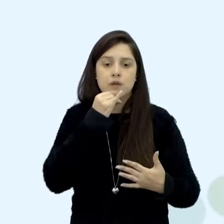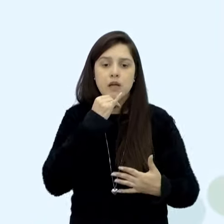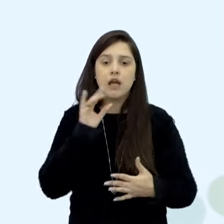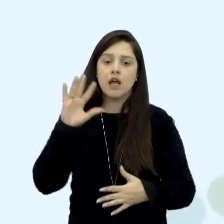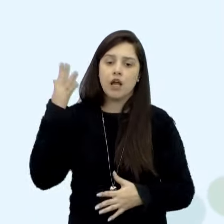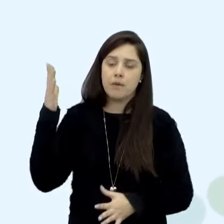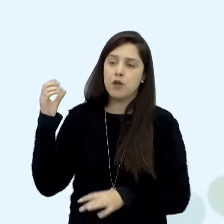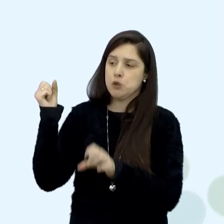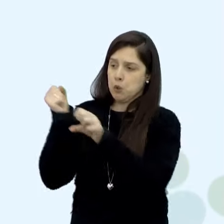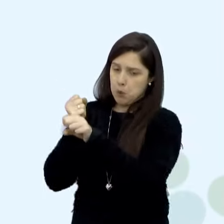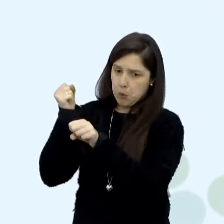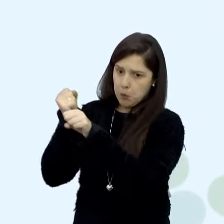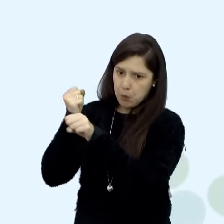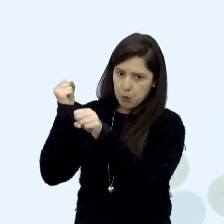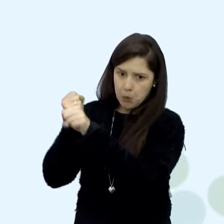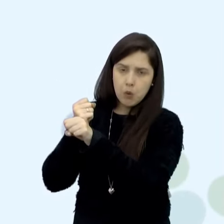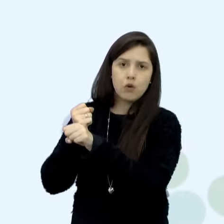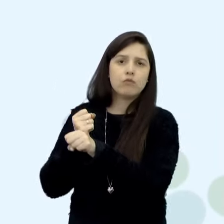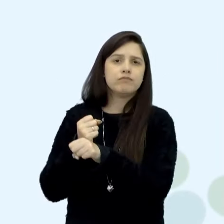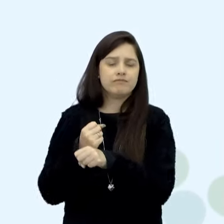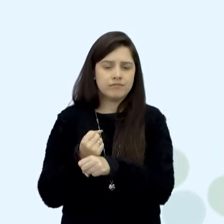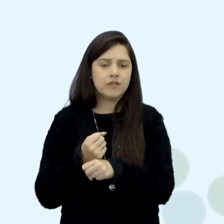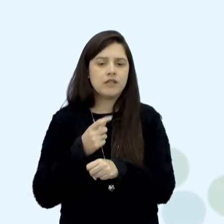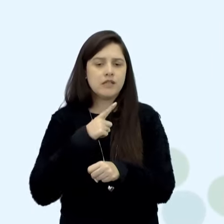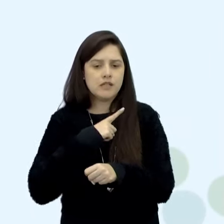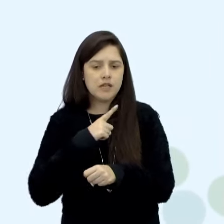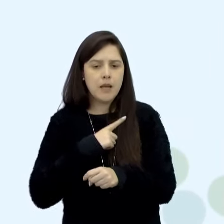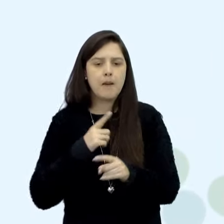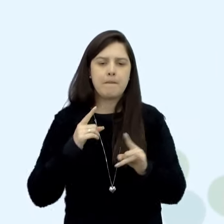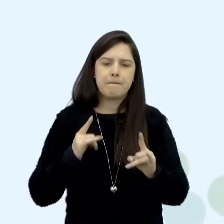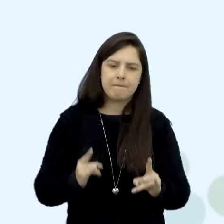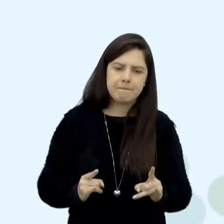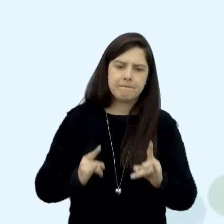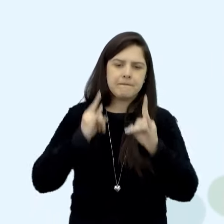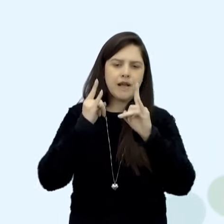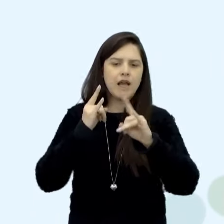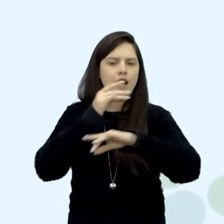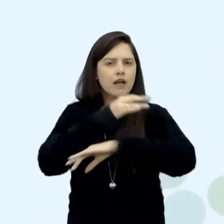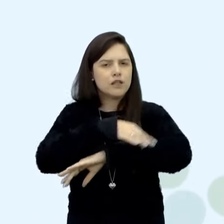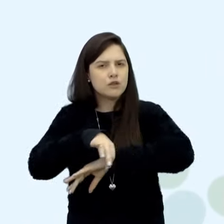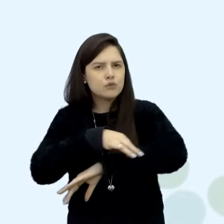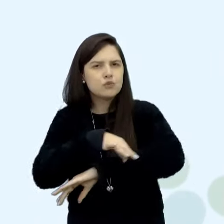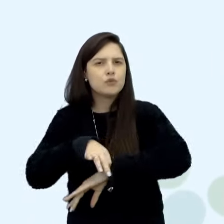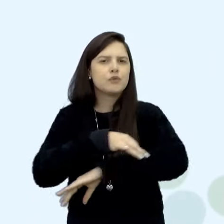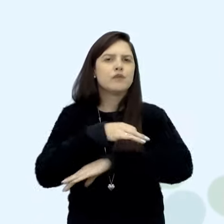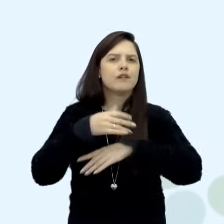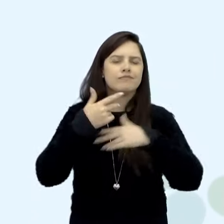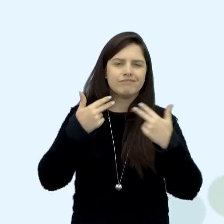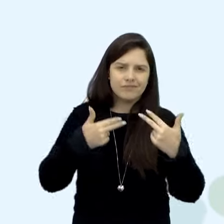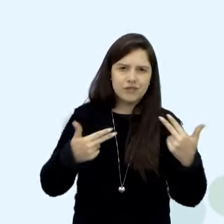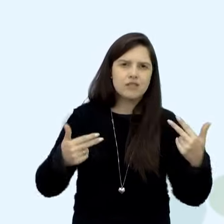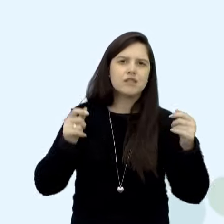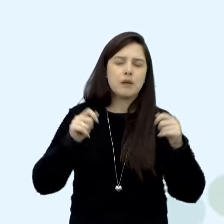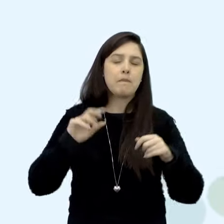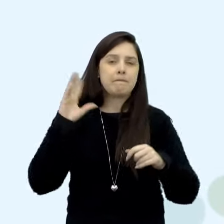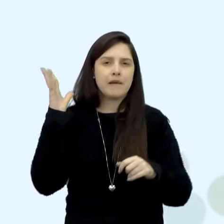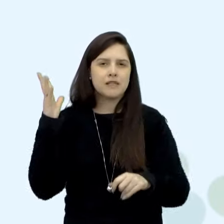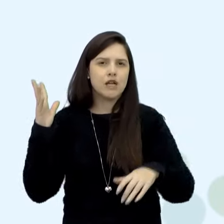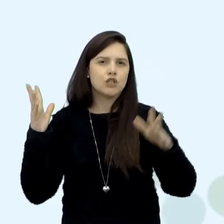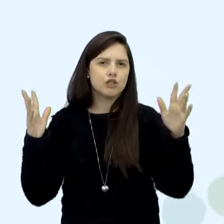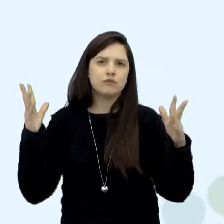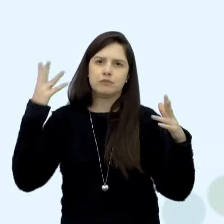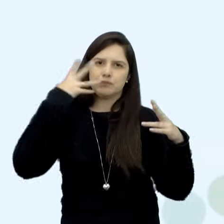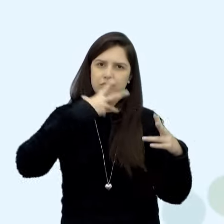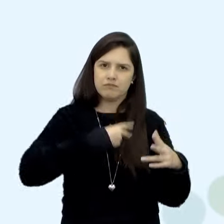ambientes construídos, né? Desde prédios, obras de arquitetura, né, e de paisagismo também